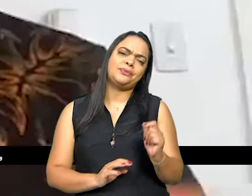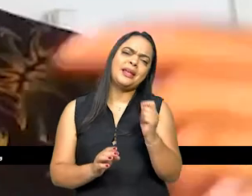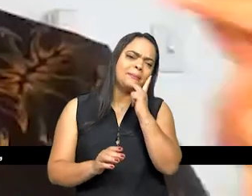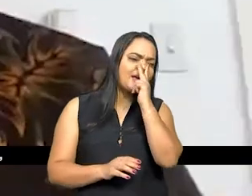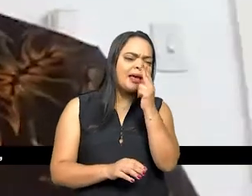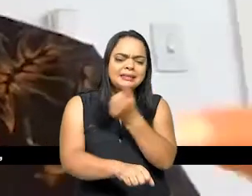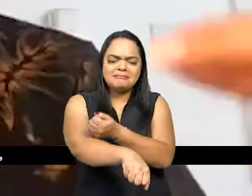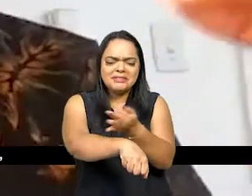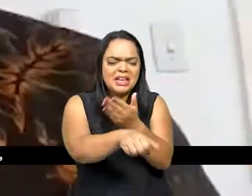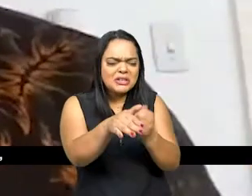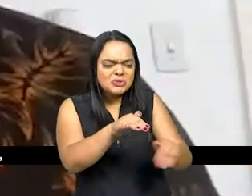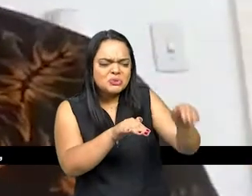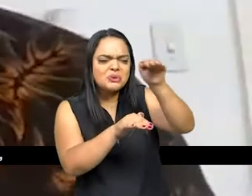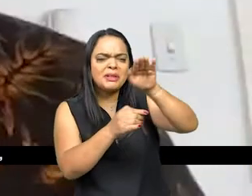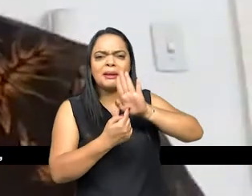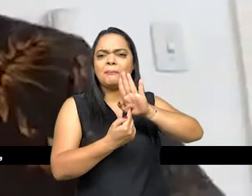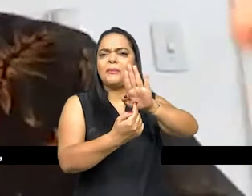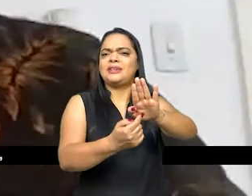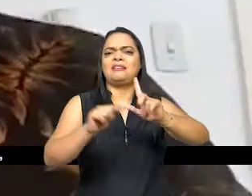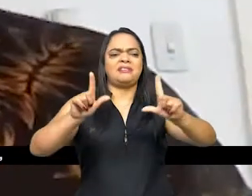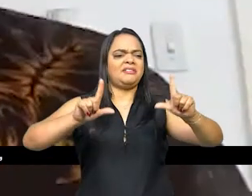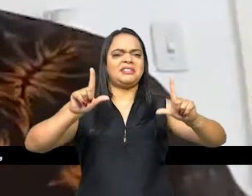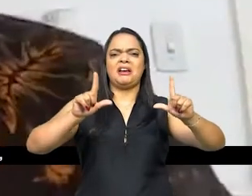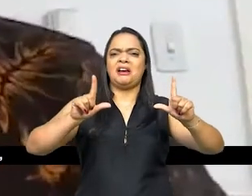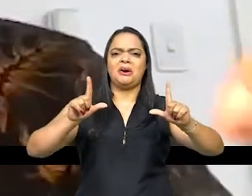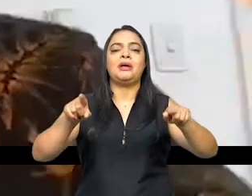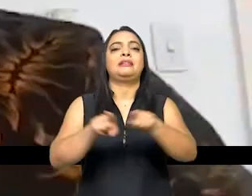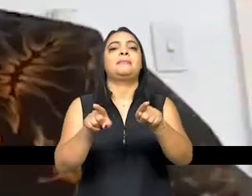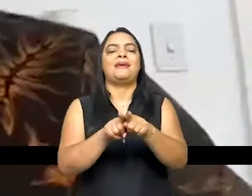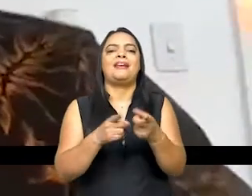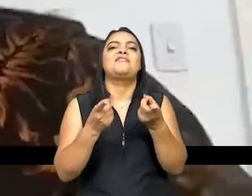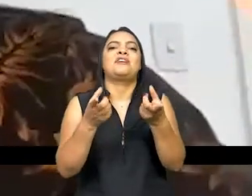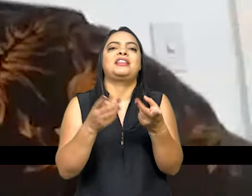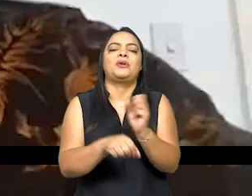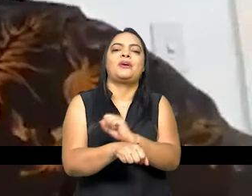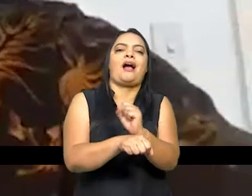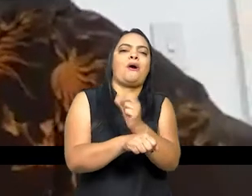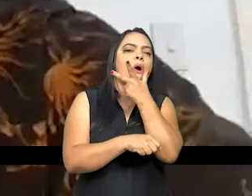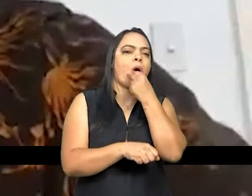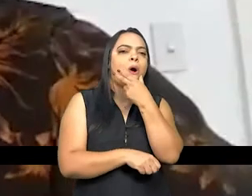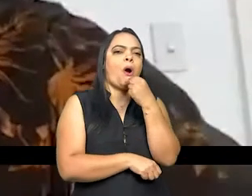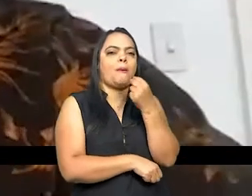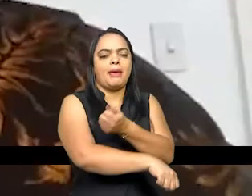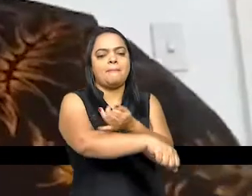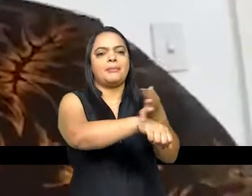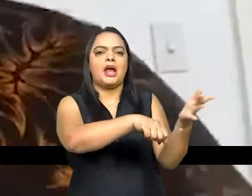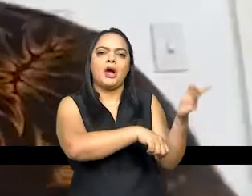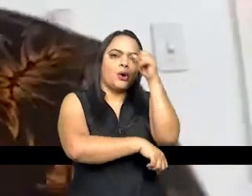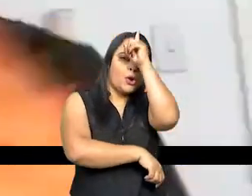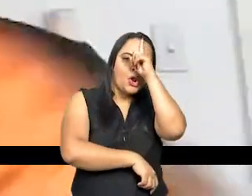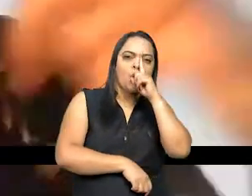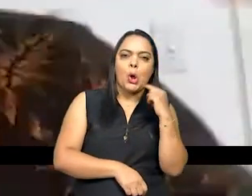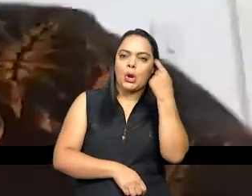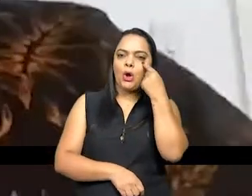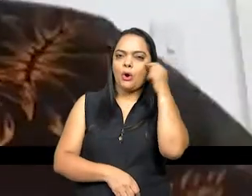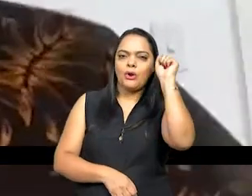colocada ali, está colocada no comercial de automóvel que vem o homem branco, loiro, de olho azul, dirigindo, feliz da vida,